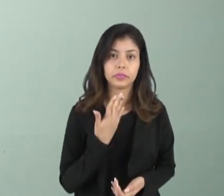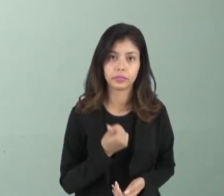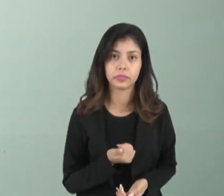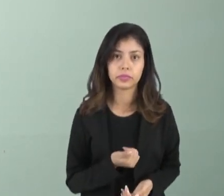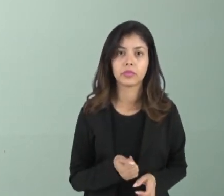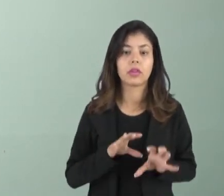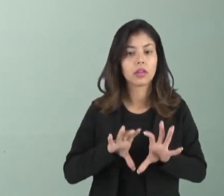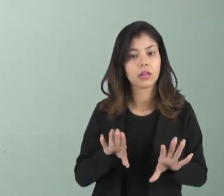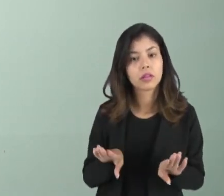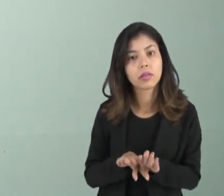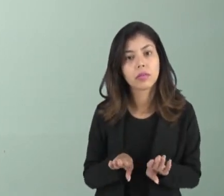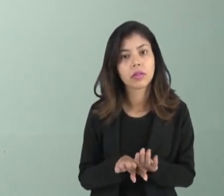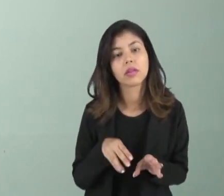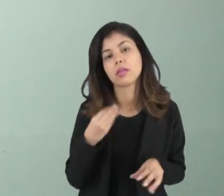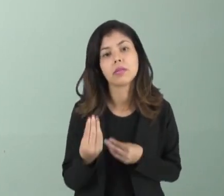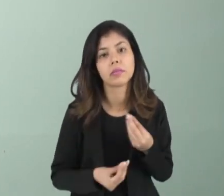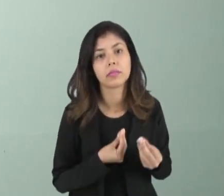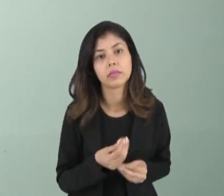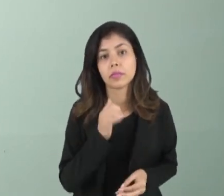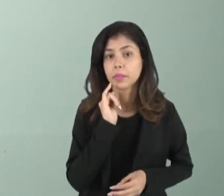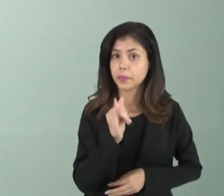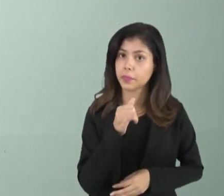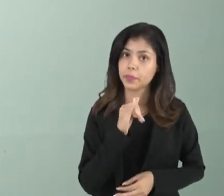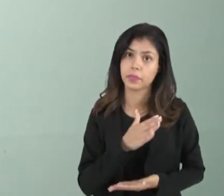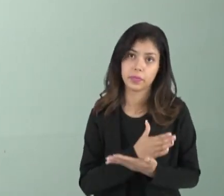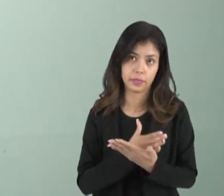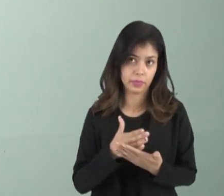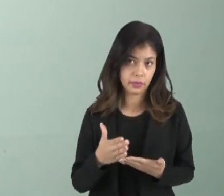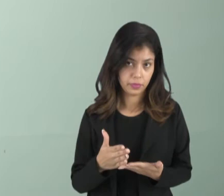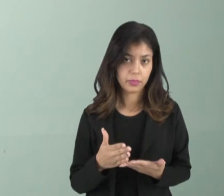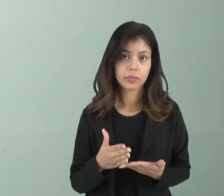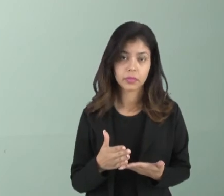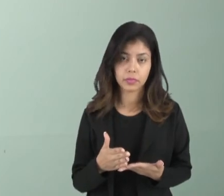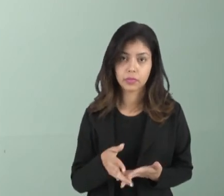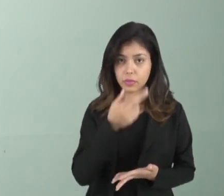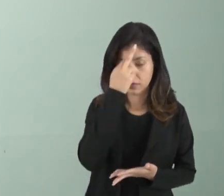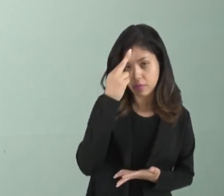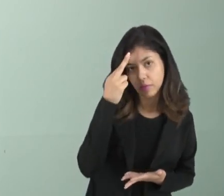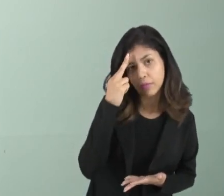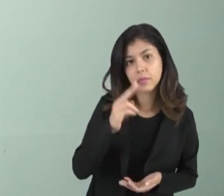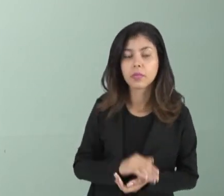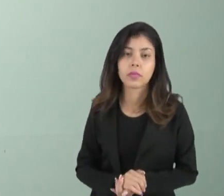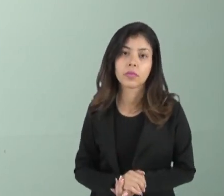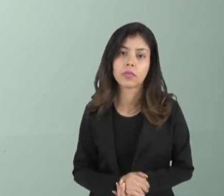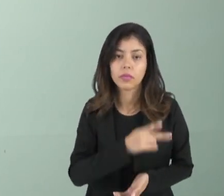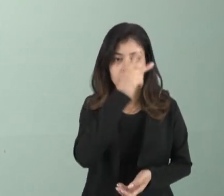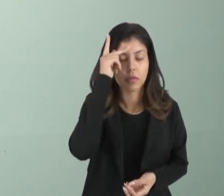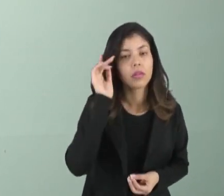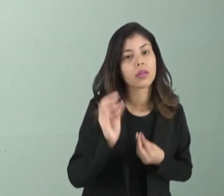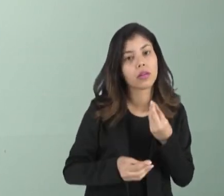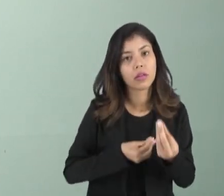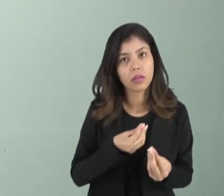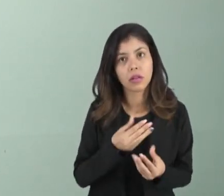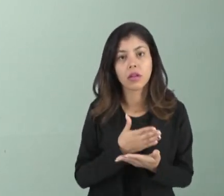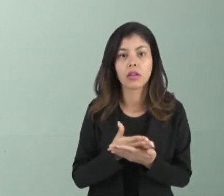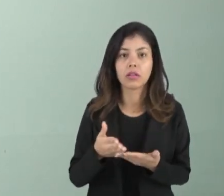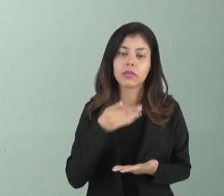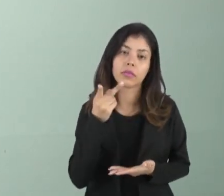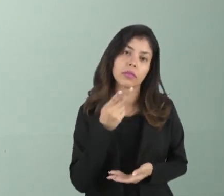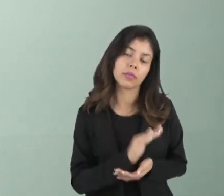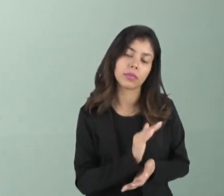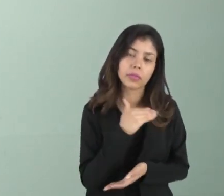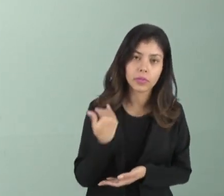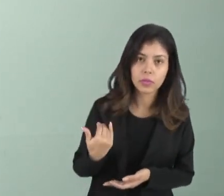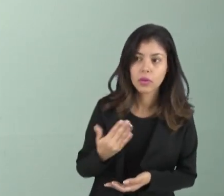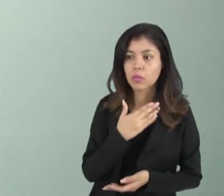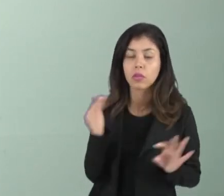tá? Assim também como um narrador começa a contar sua história, uma pessoa começa a falar da sua história a partir da sua morte. Não tem